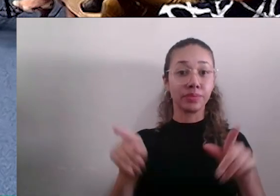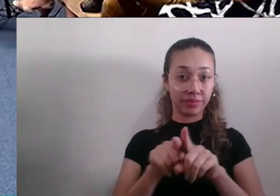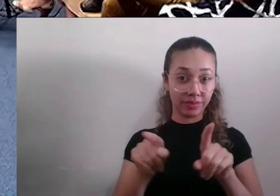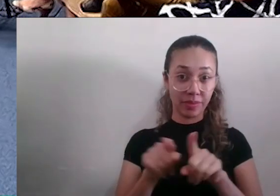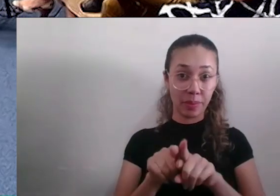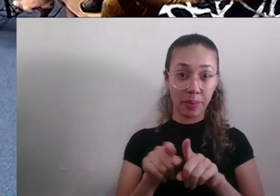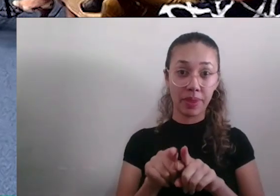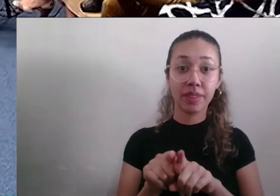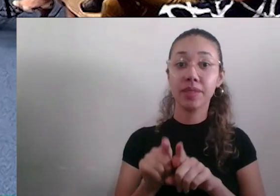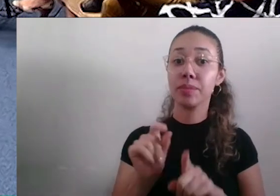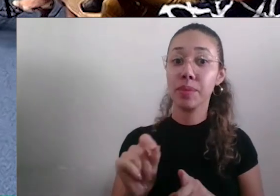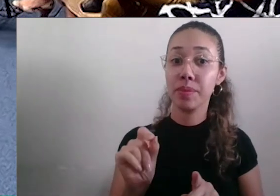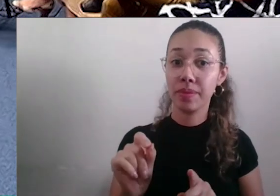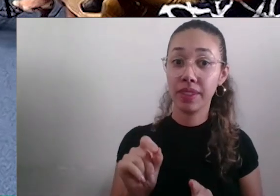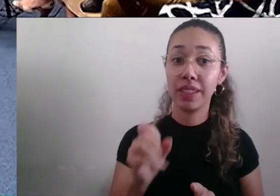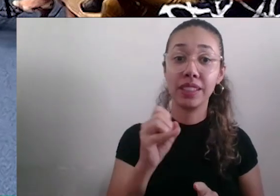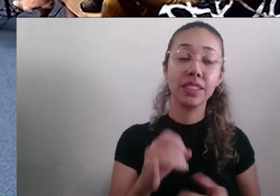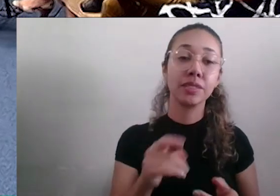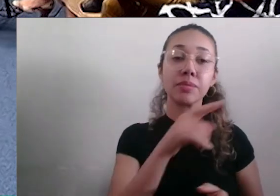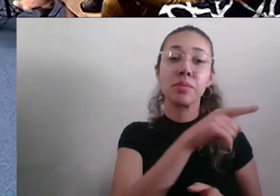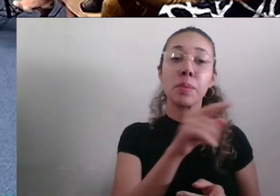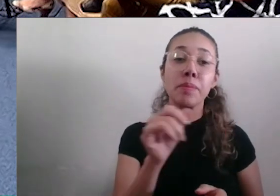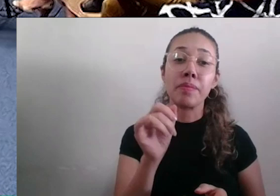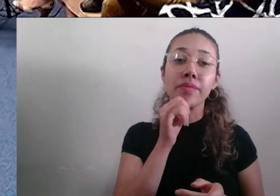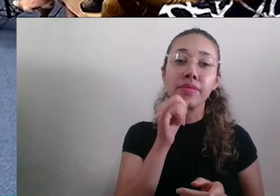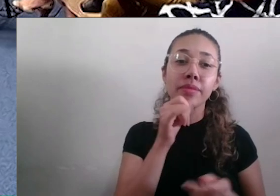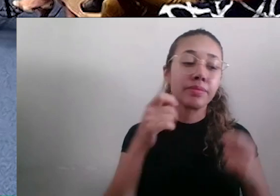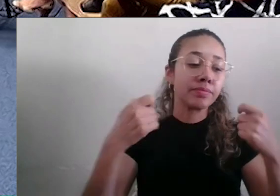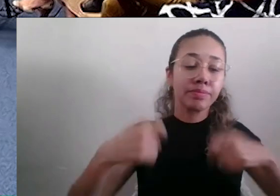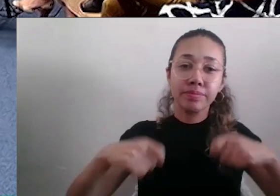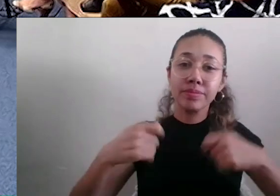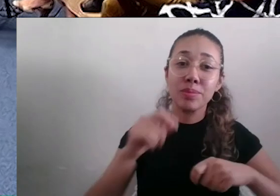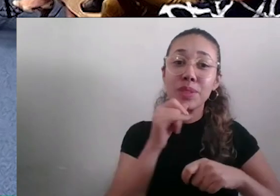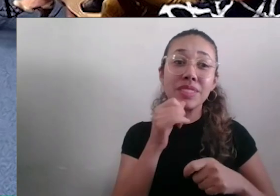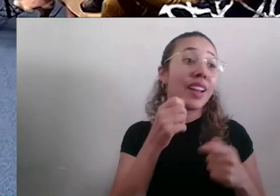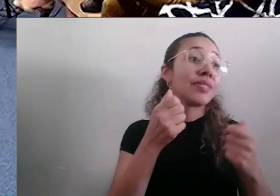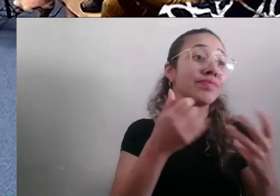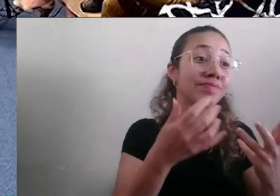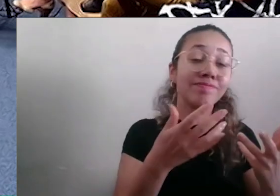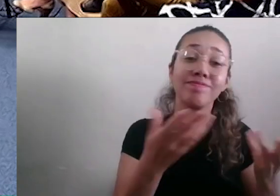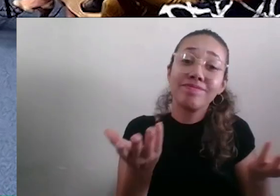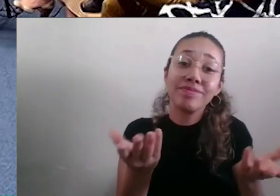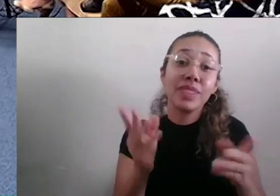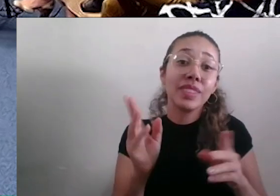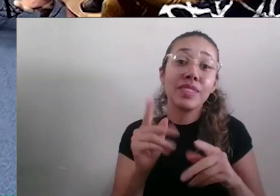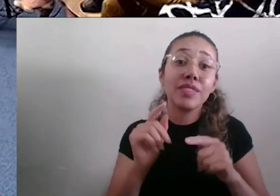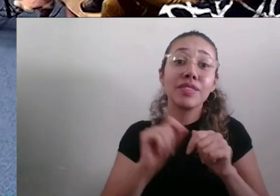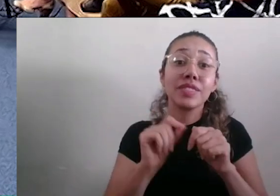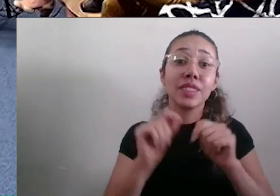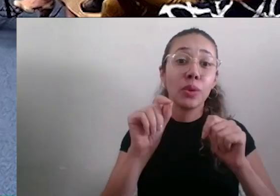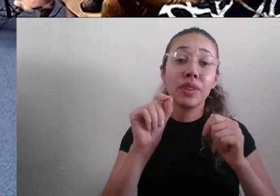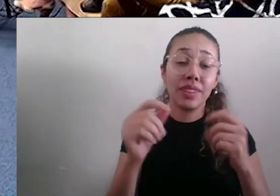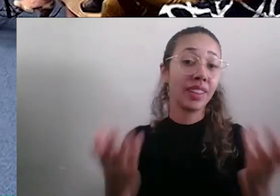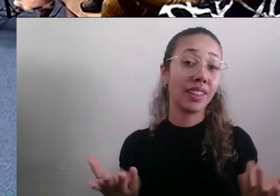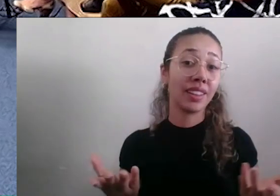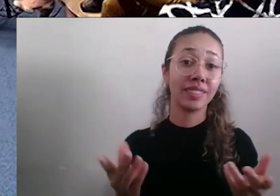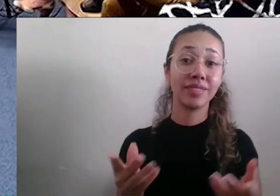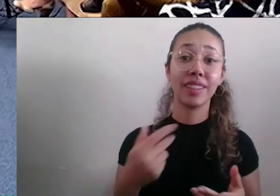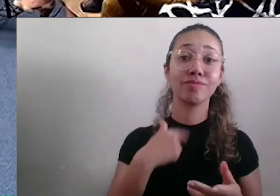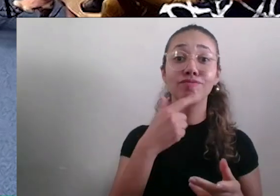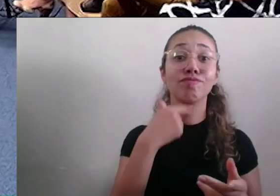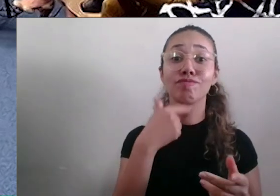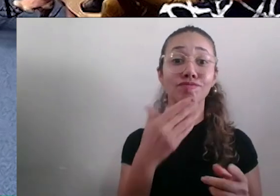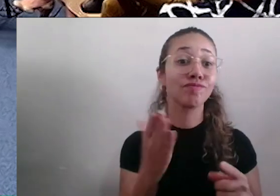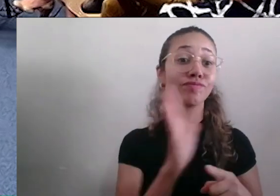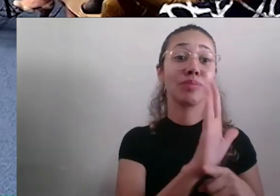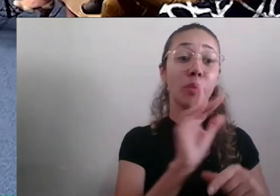de de deixar muito muito claro que não tem solução mágica para nada na vida muito menos para isso muito menos